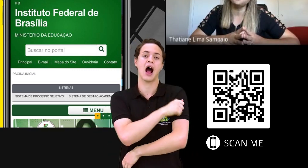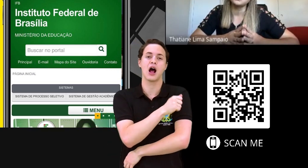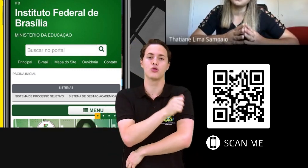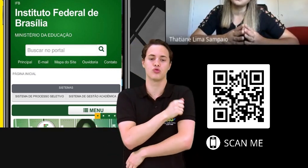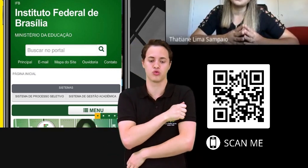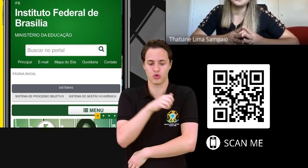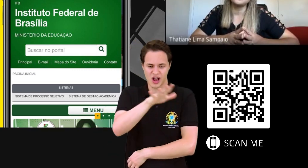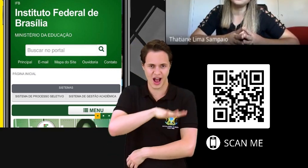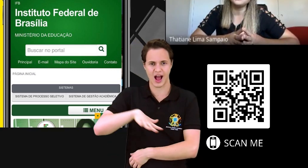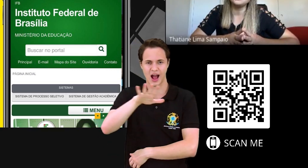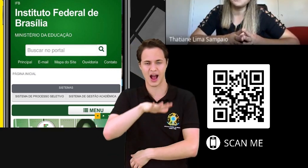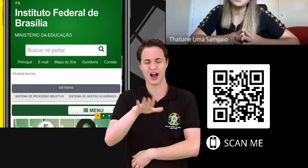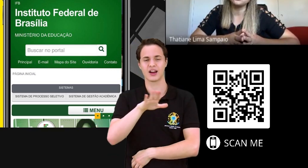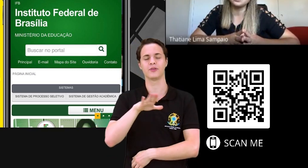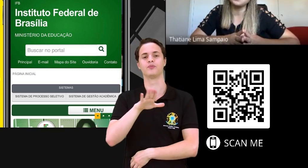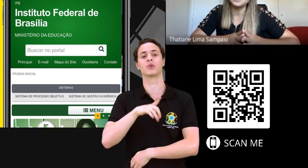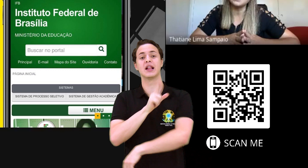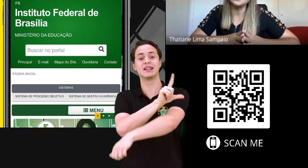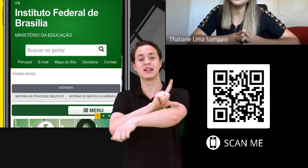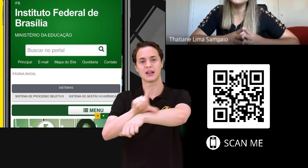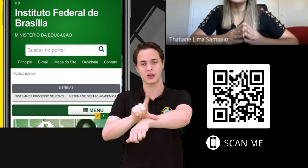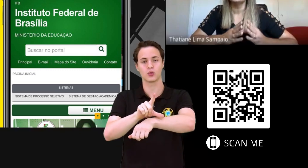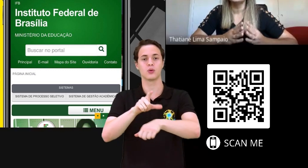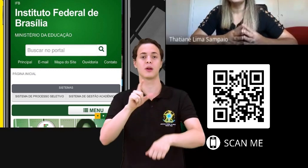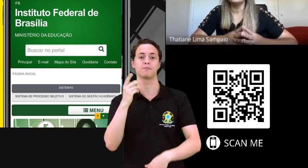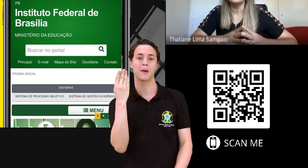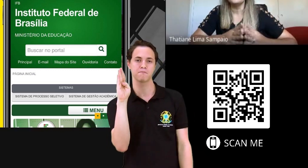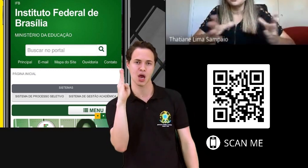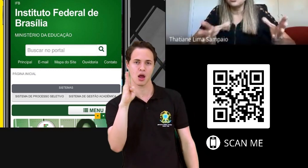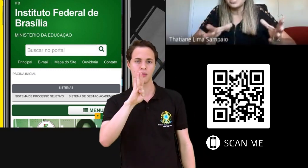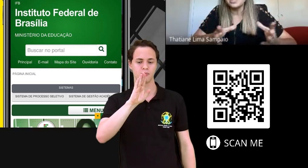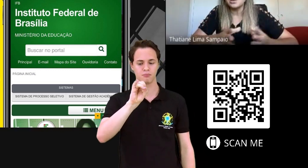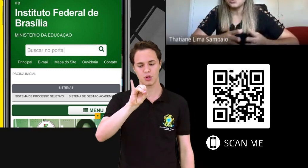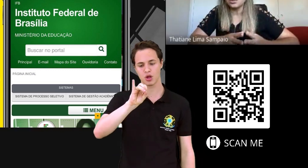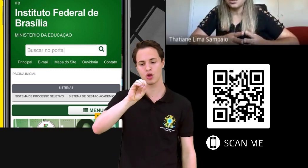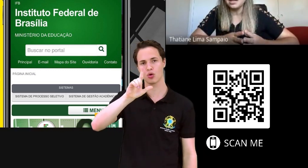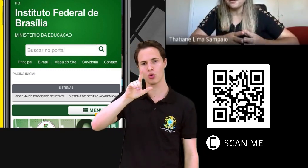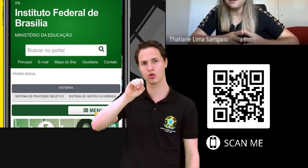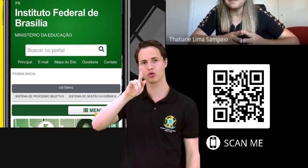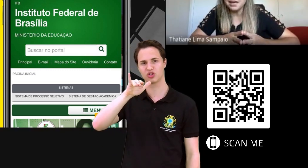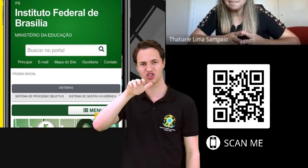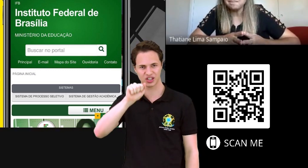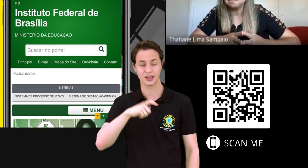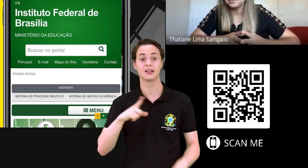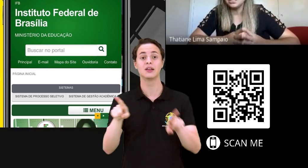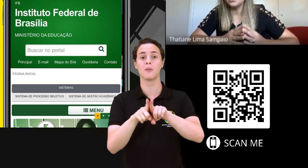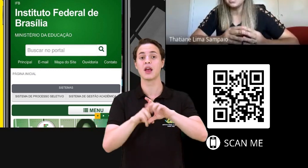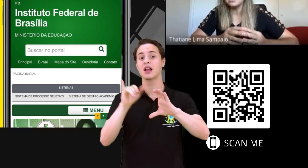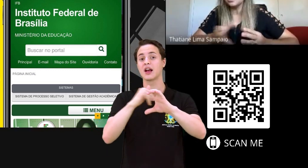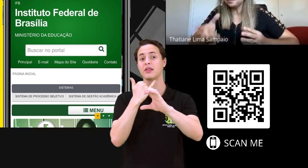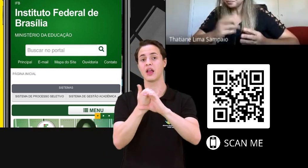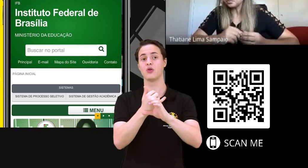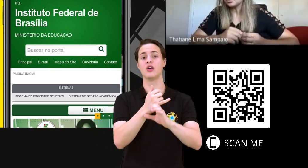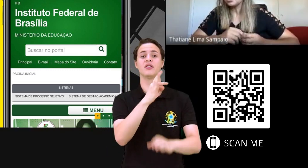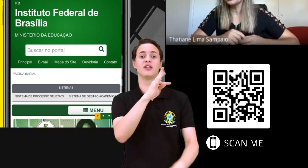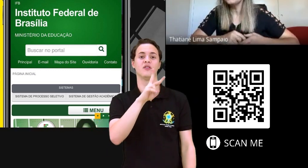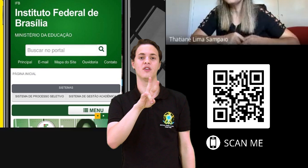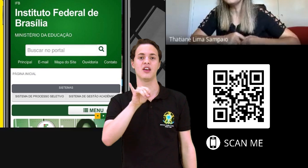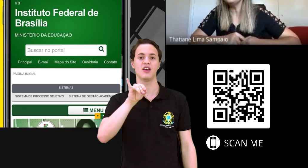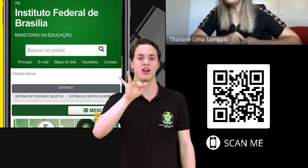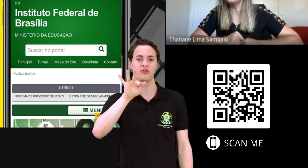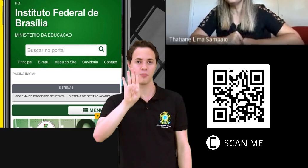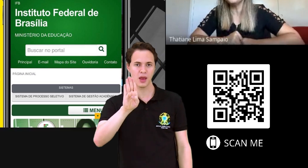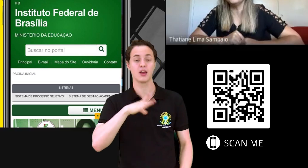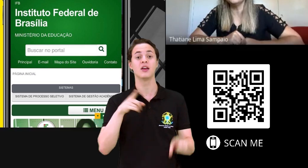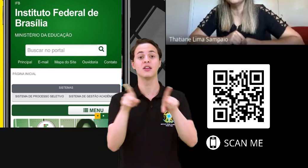biologia, no ensino médio no Campus Ceilândia, e no canal do IFB e no canal do